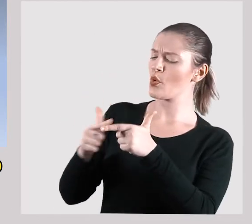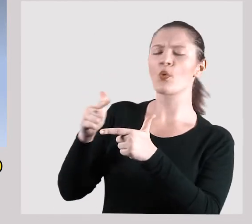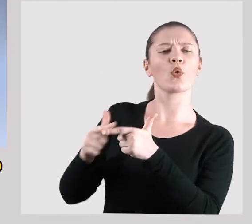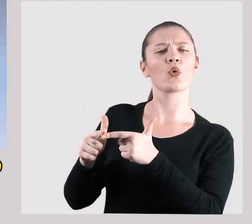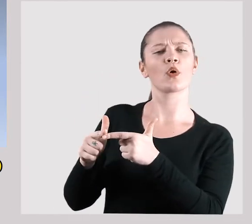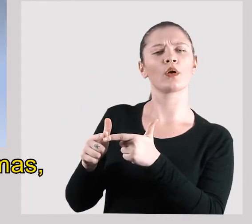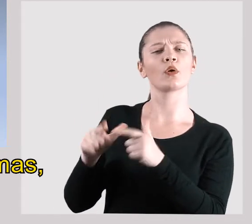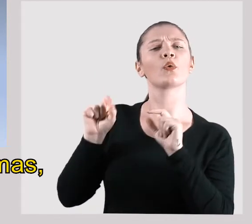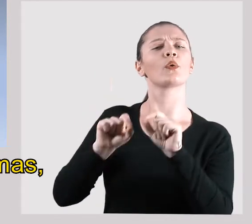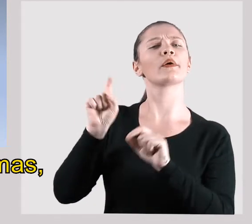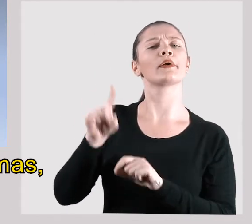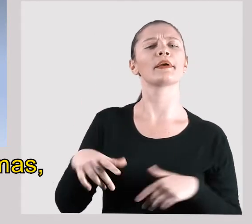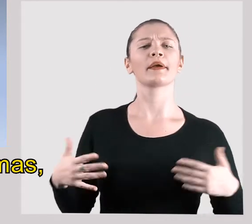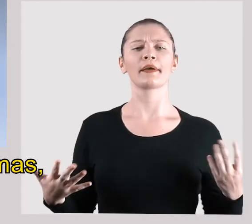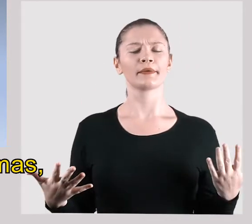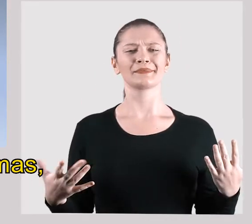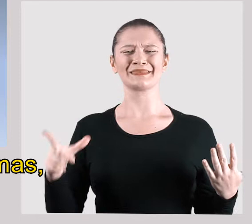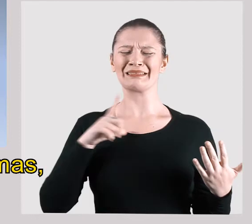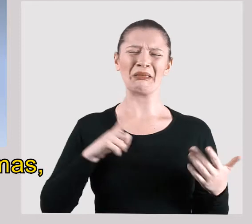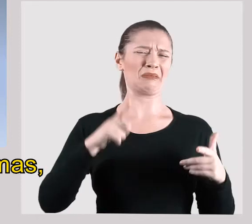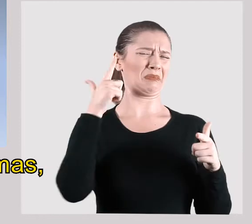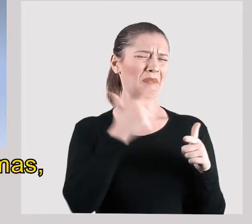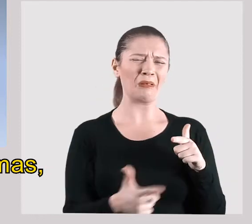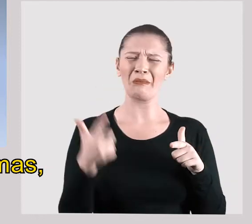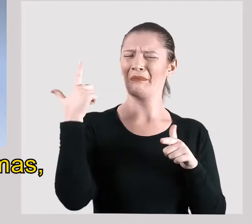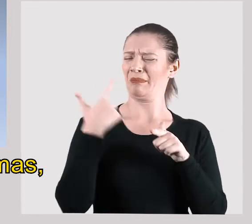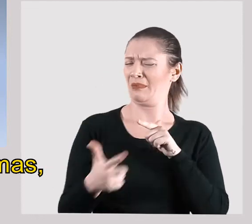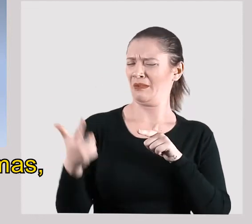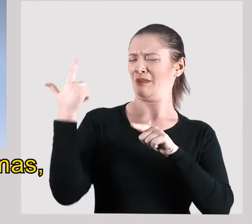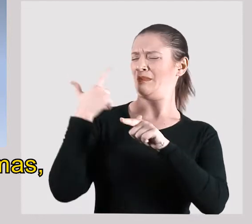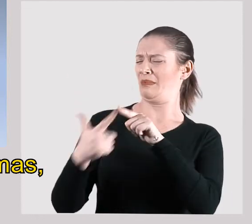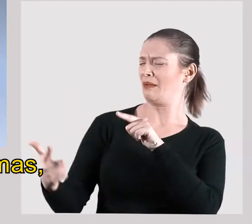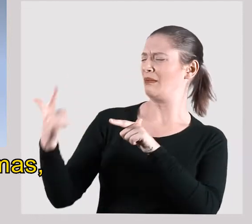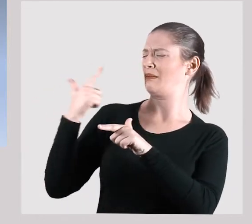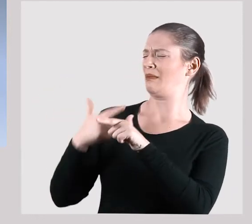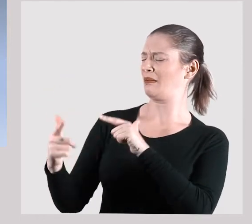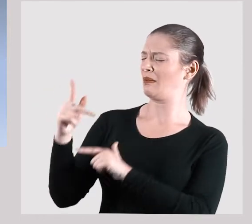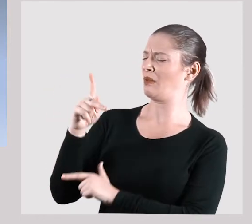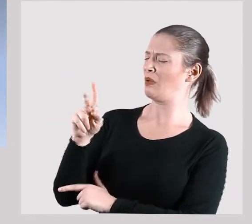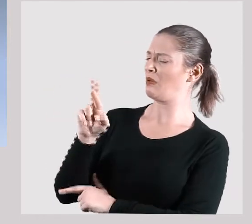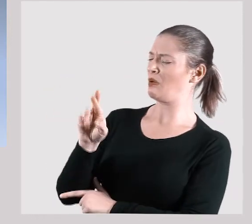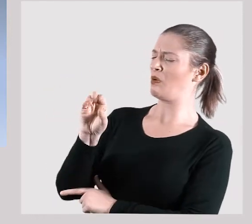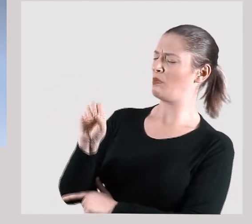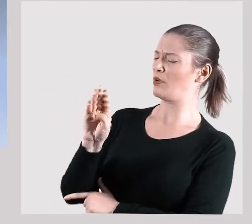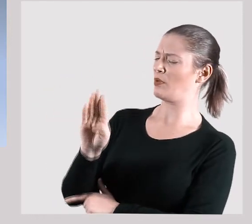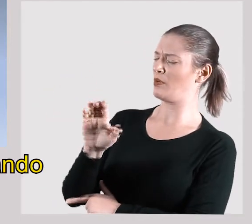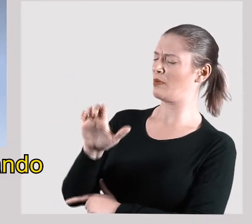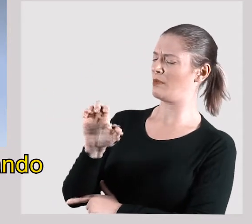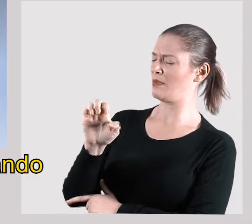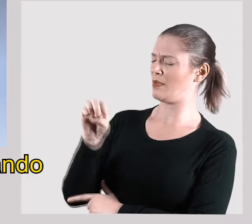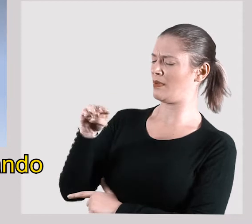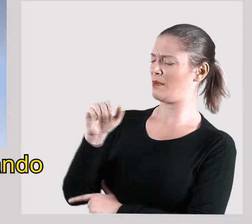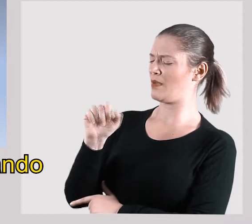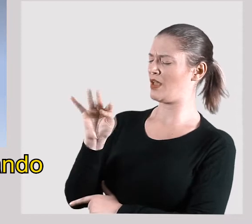é um contrassenso, a gente já vive com tantos problemas, né? Problematizar já é um verbo, então a pessoa está criando problemas,